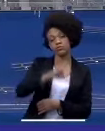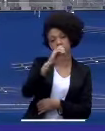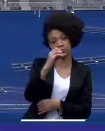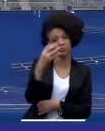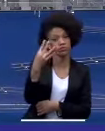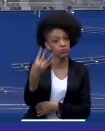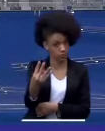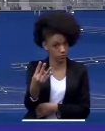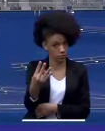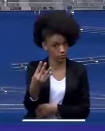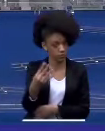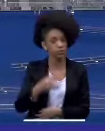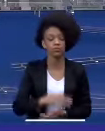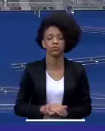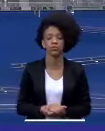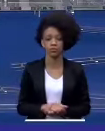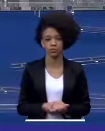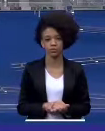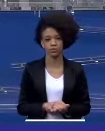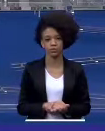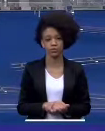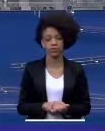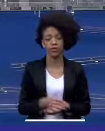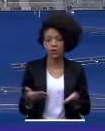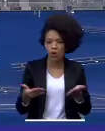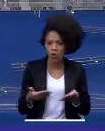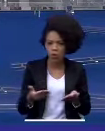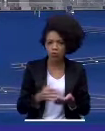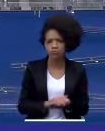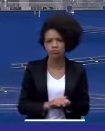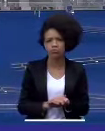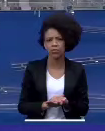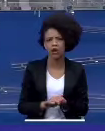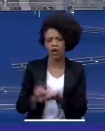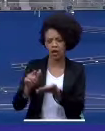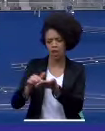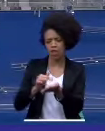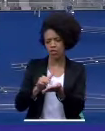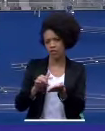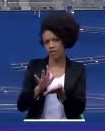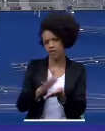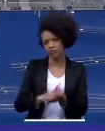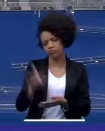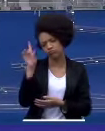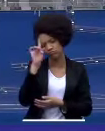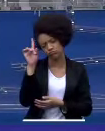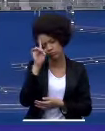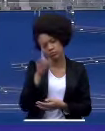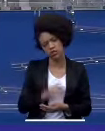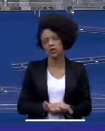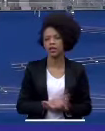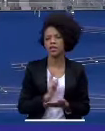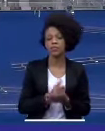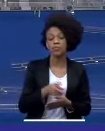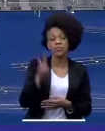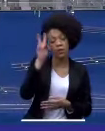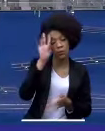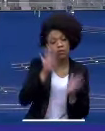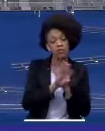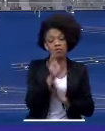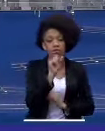barroso 04 e a partir de hoje lotofácil todos os dias sempre de segunda a sábado